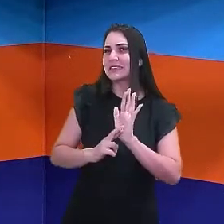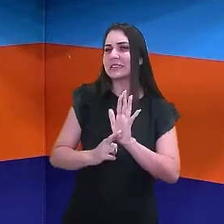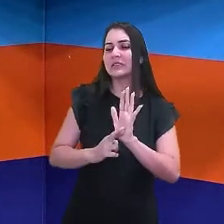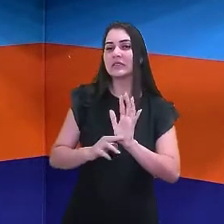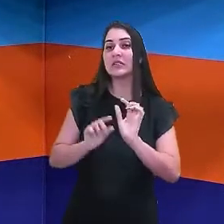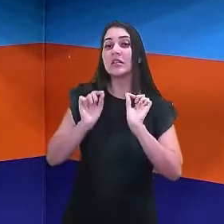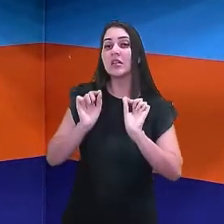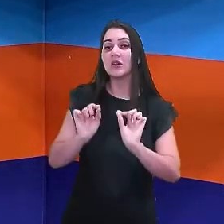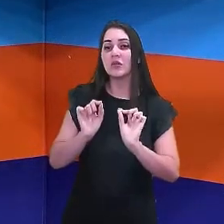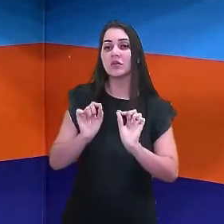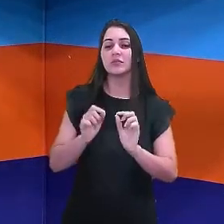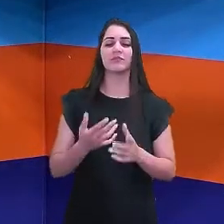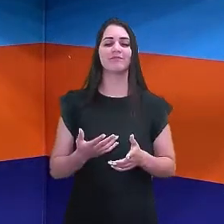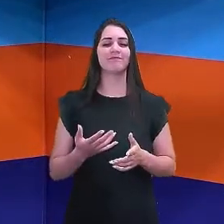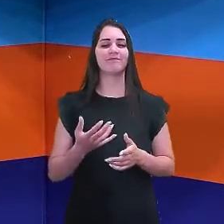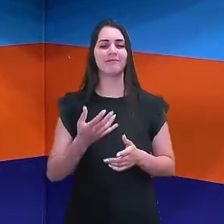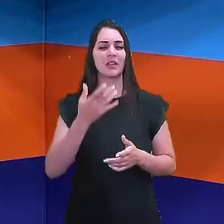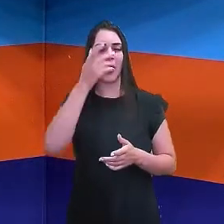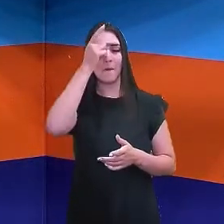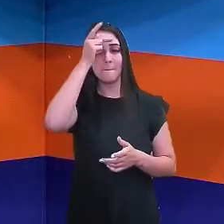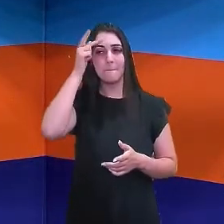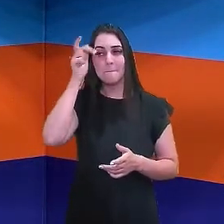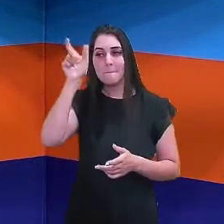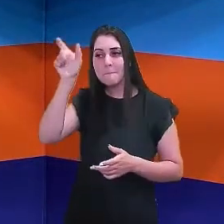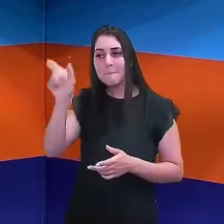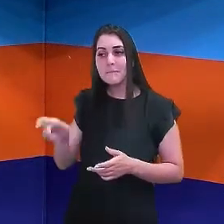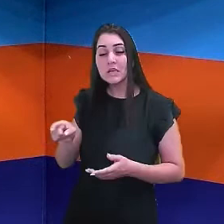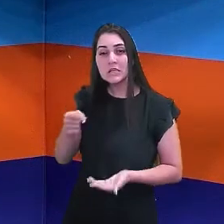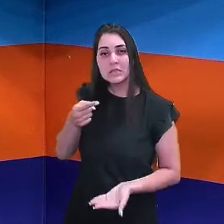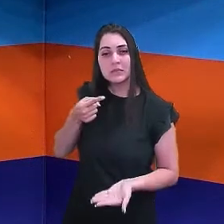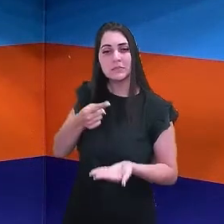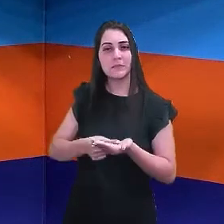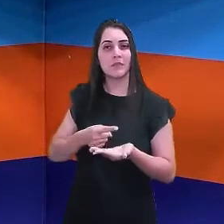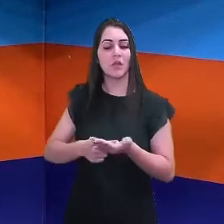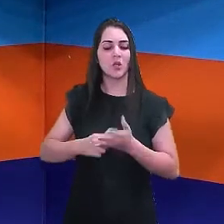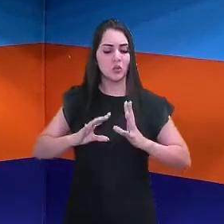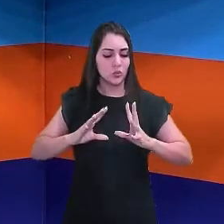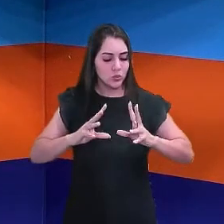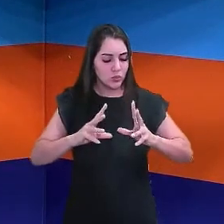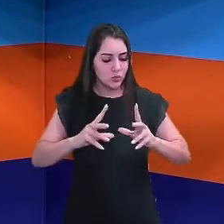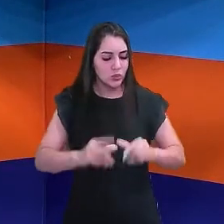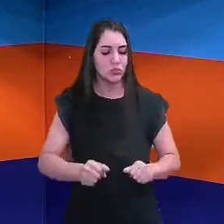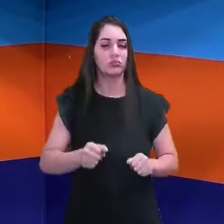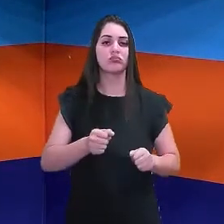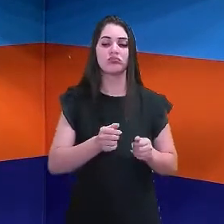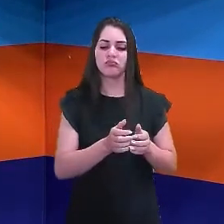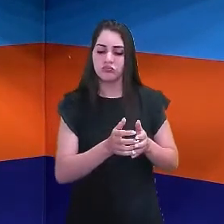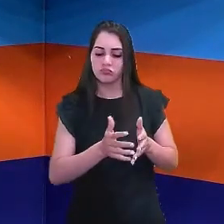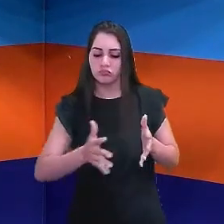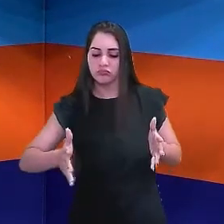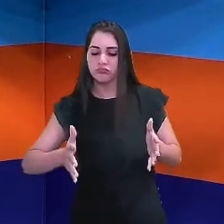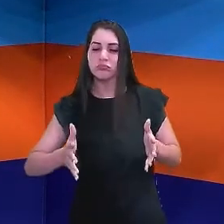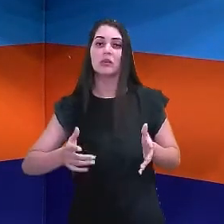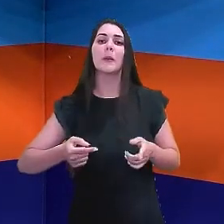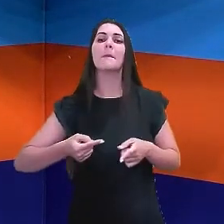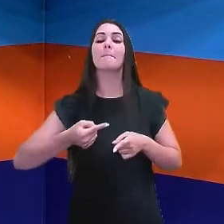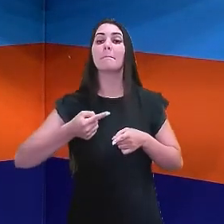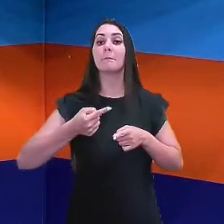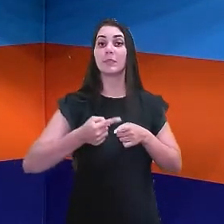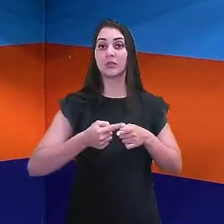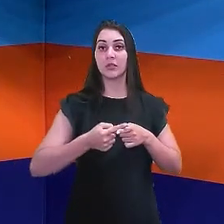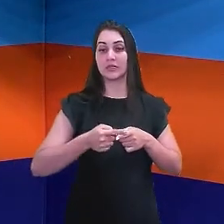uma figura que marcou todo esse período. Por quê?